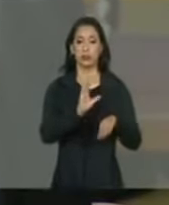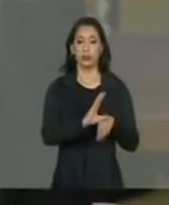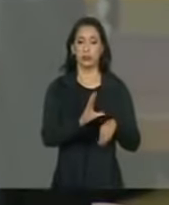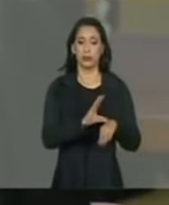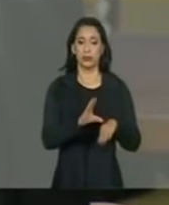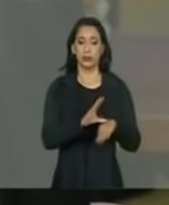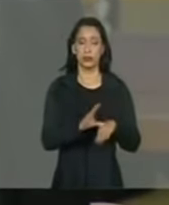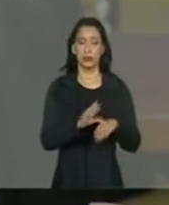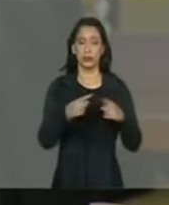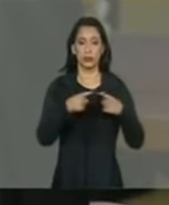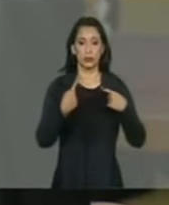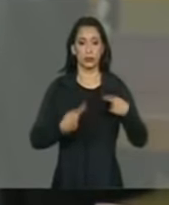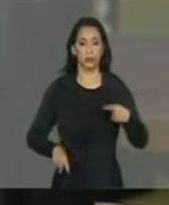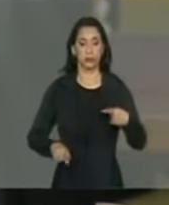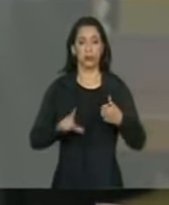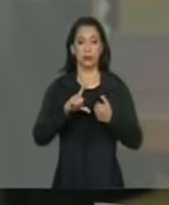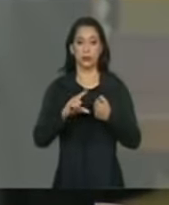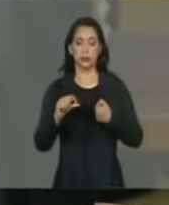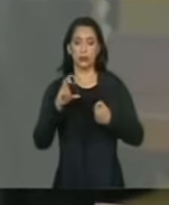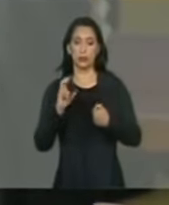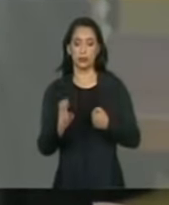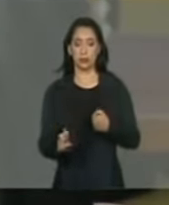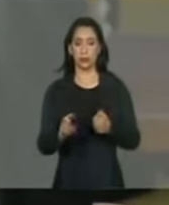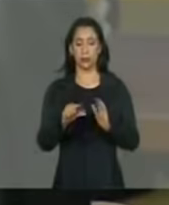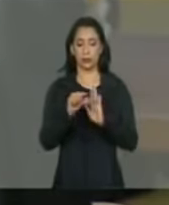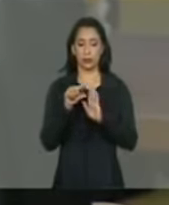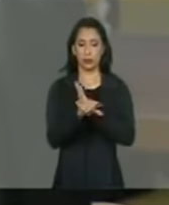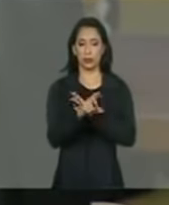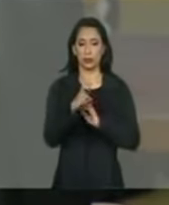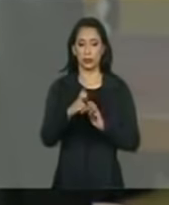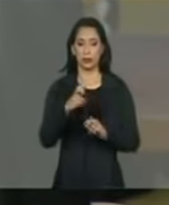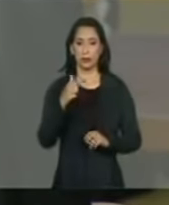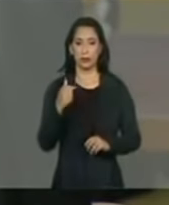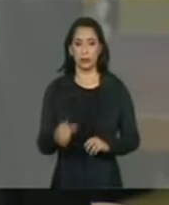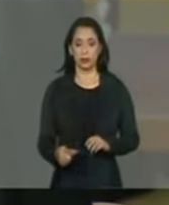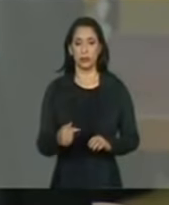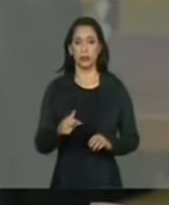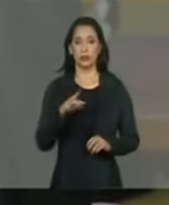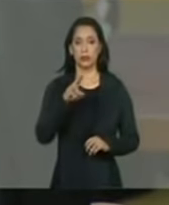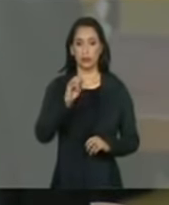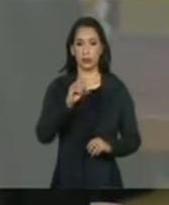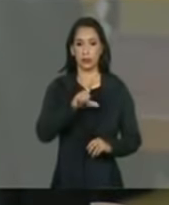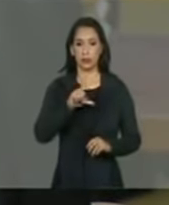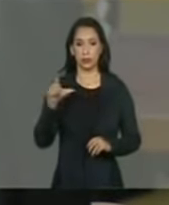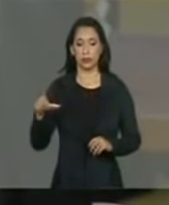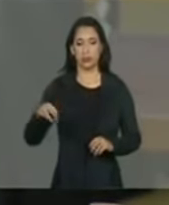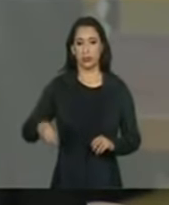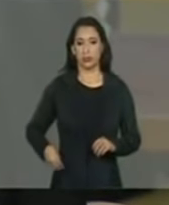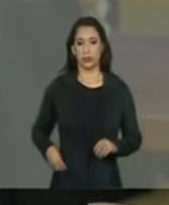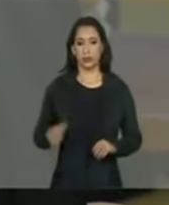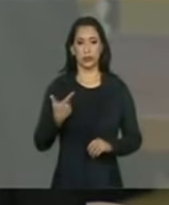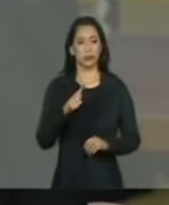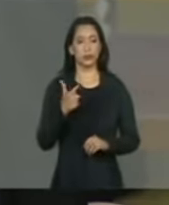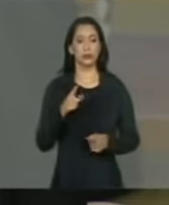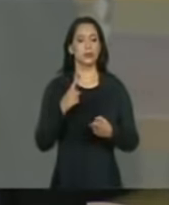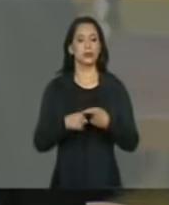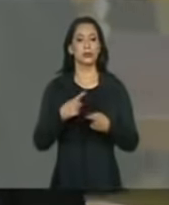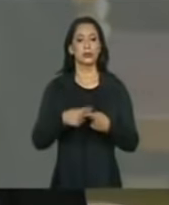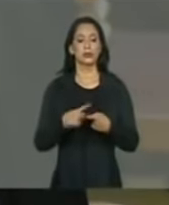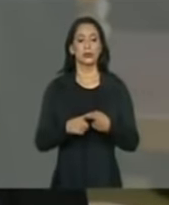incompatível artigo 5º inciso 57 a expressão legal rol dos culpados não tem sentido